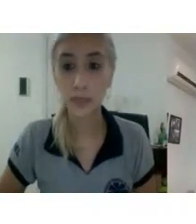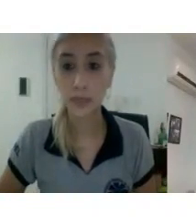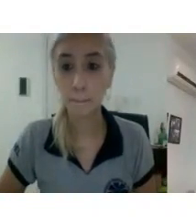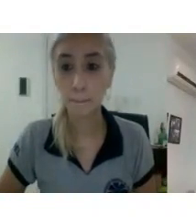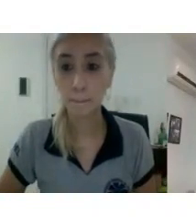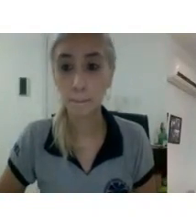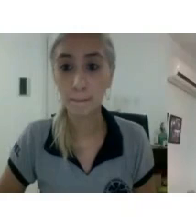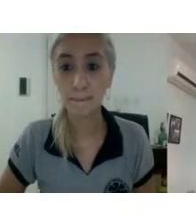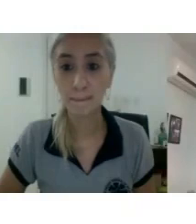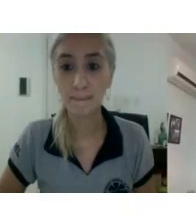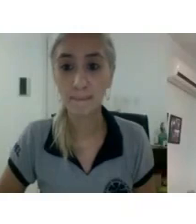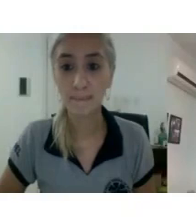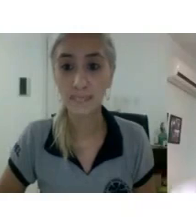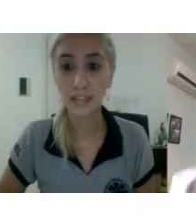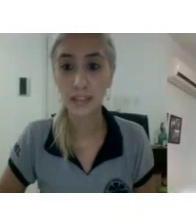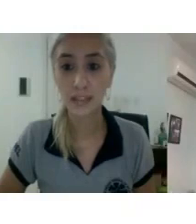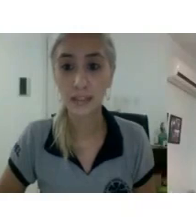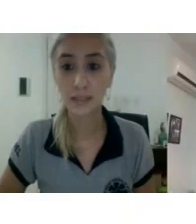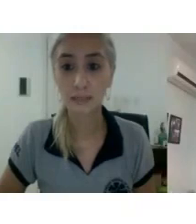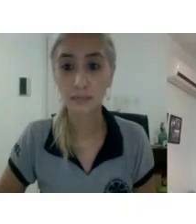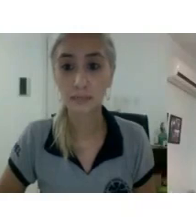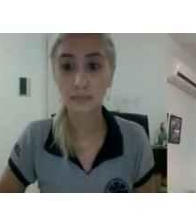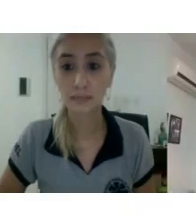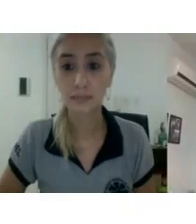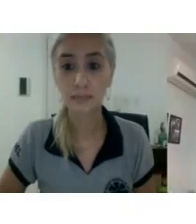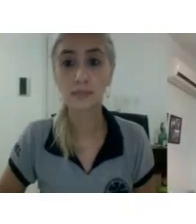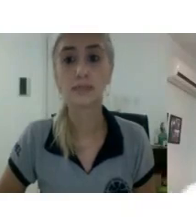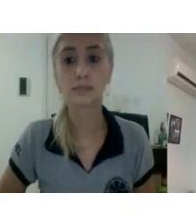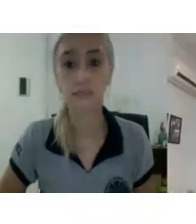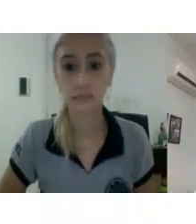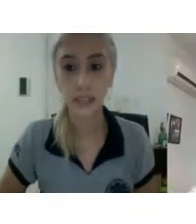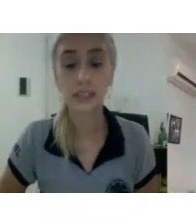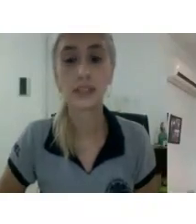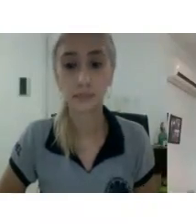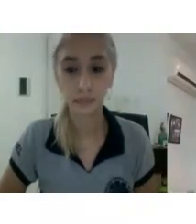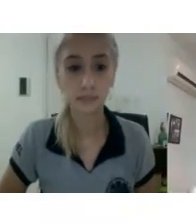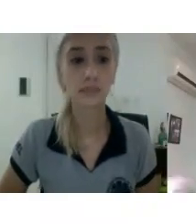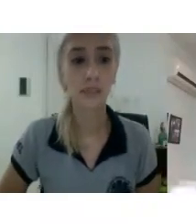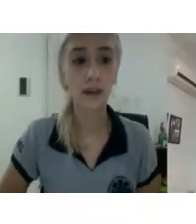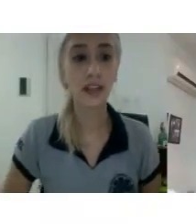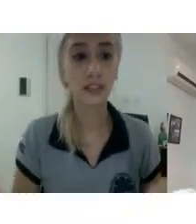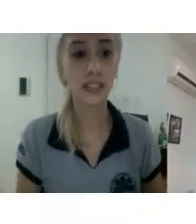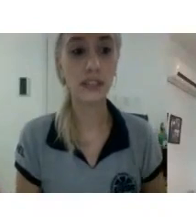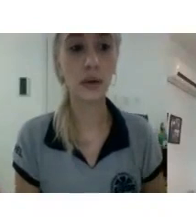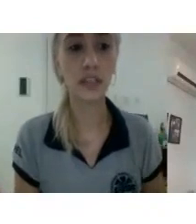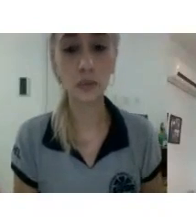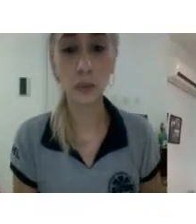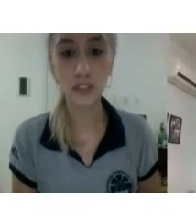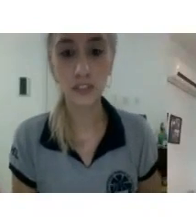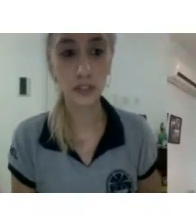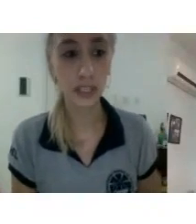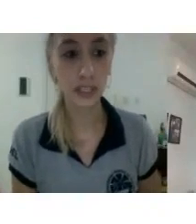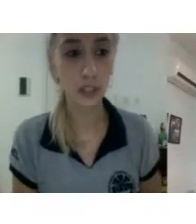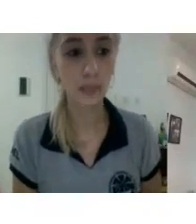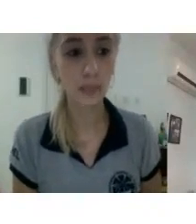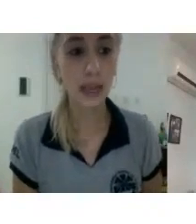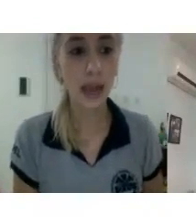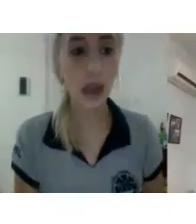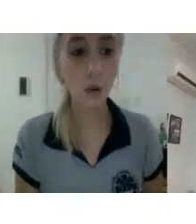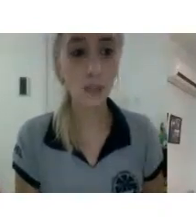Oi? Talvez nominar as pessoas, instituição, cada pessoa. Eu acho sim. Então, a gente pode fazer o